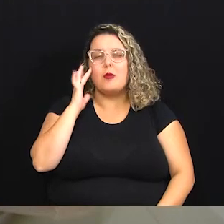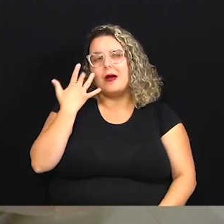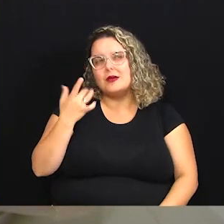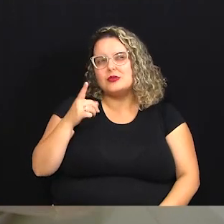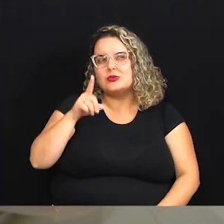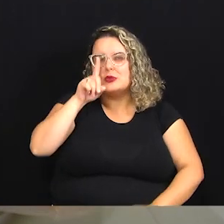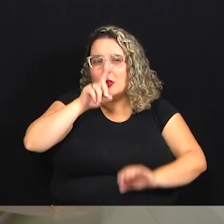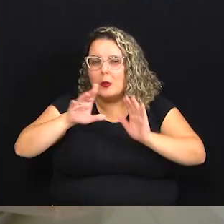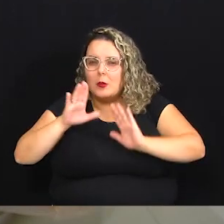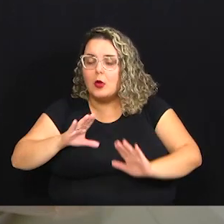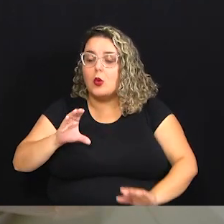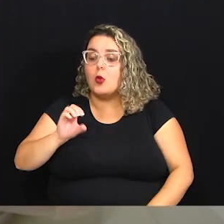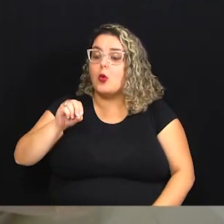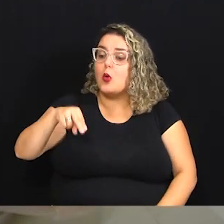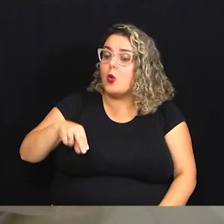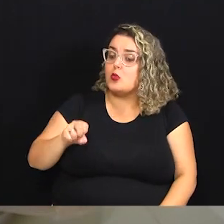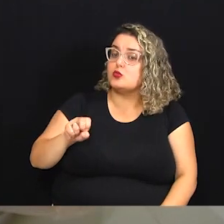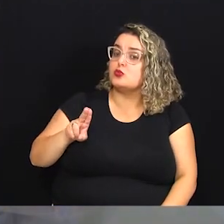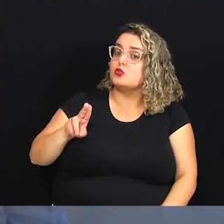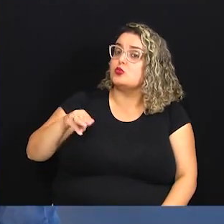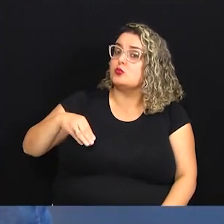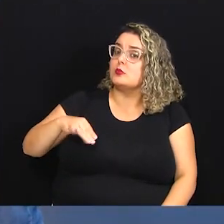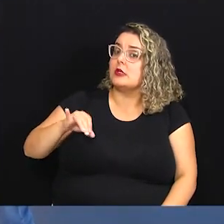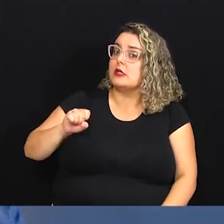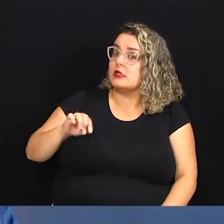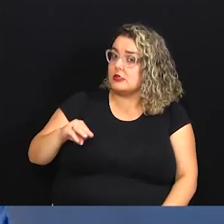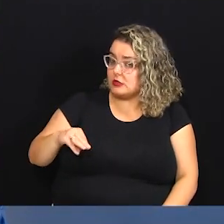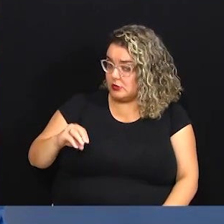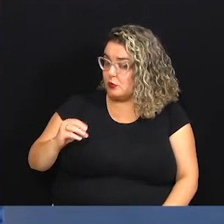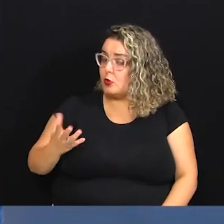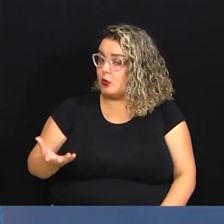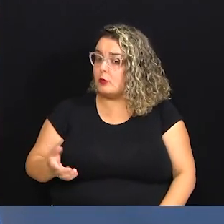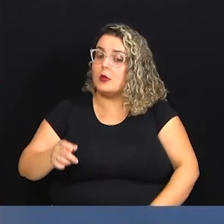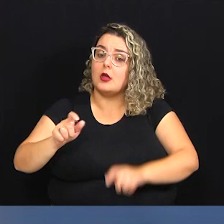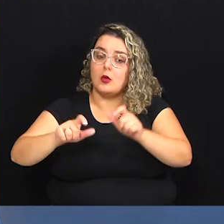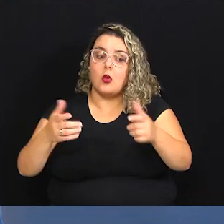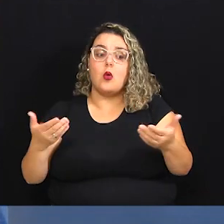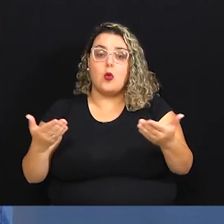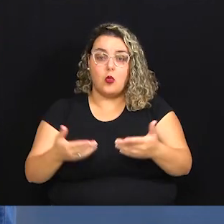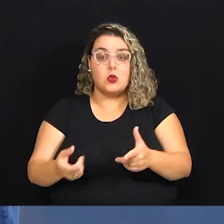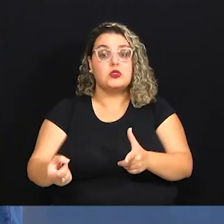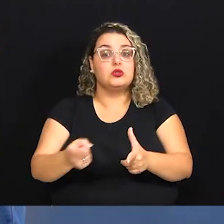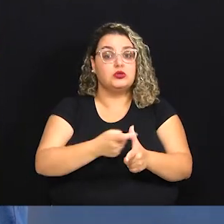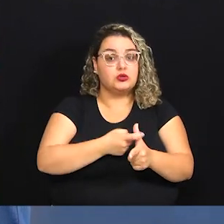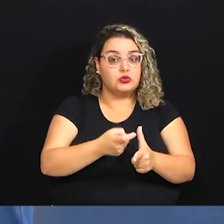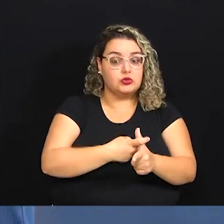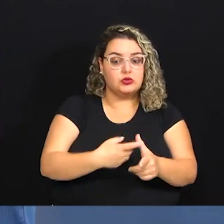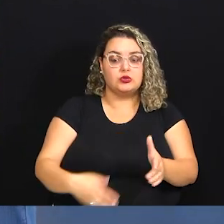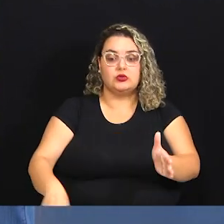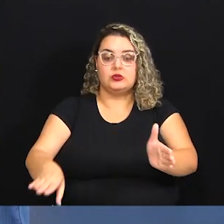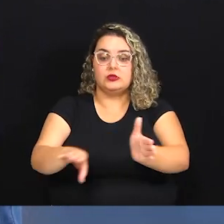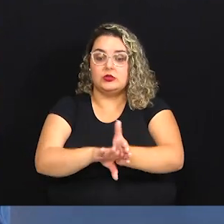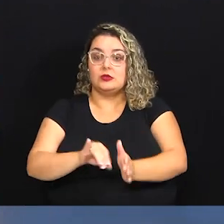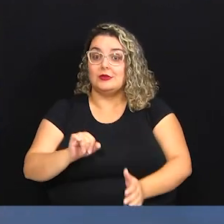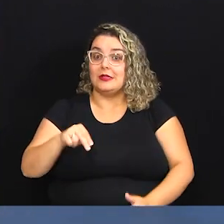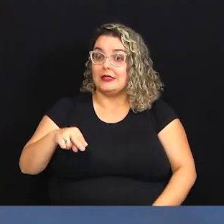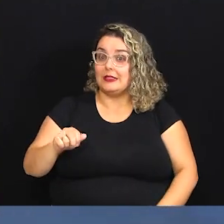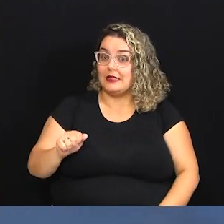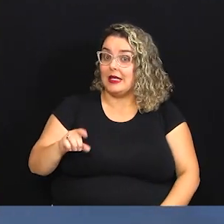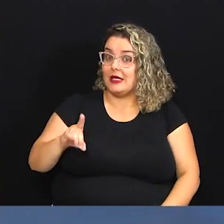um pouquinho de cuidado com o consumismo, tá? Então, assim, para aquelas pessoas que hoje estão endividadas, está